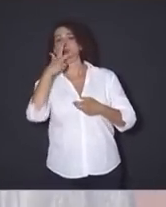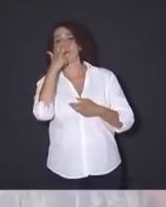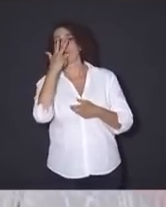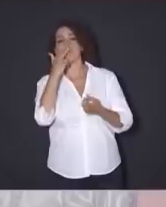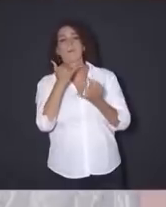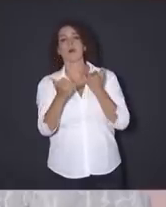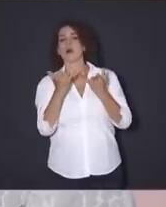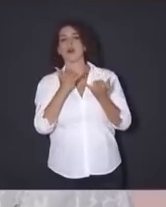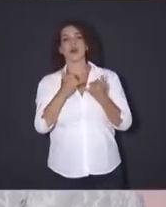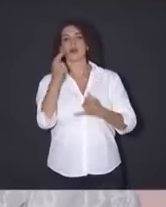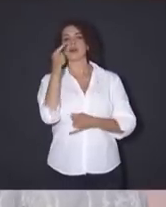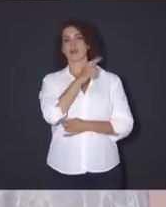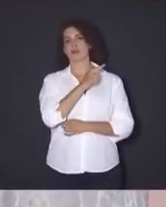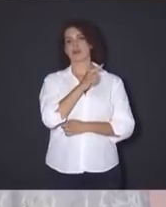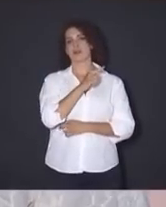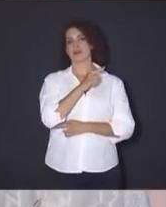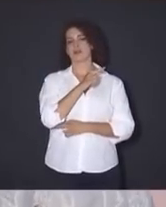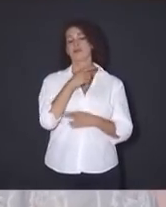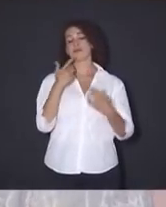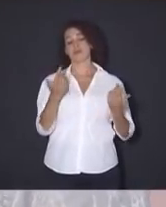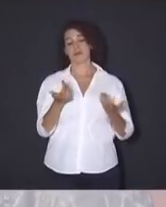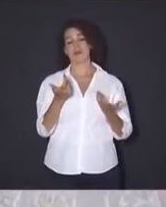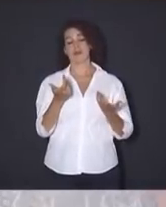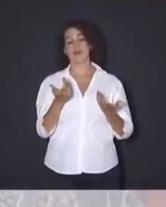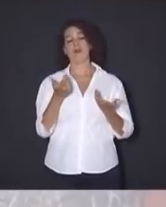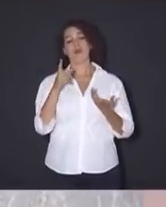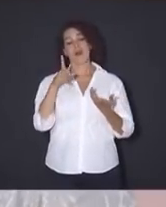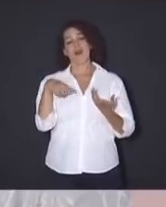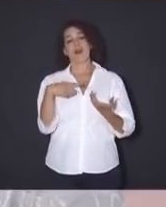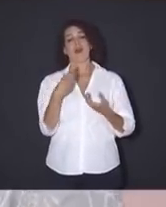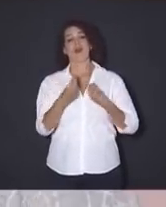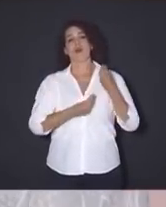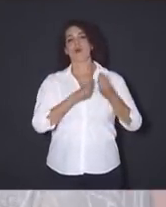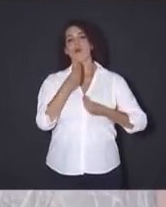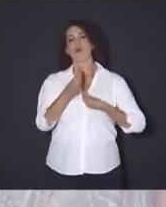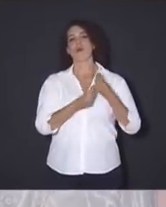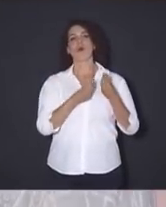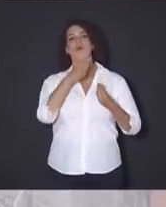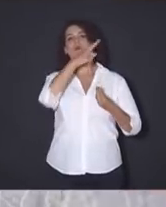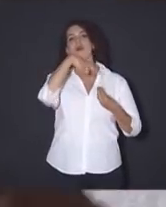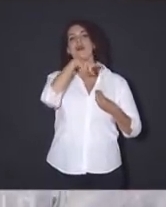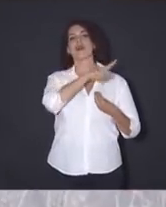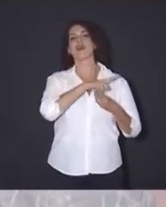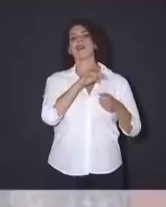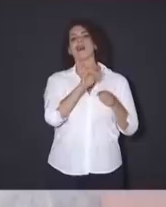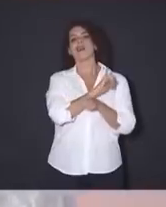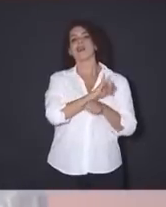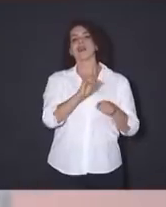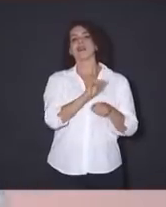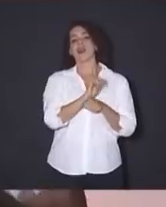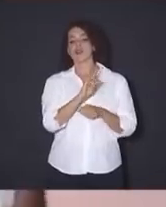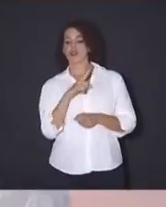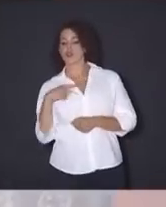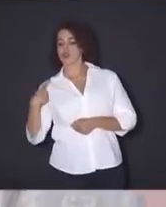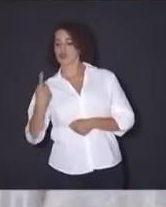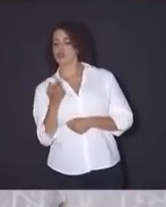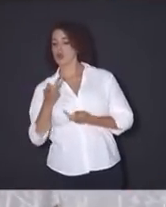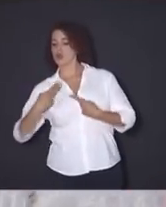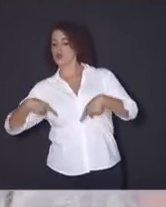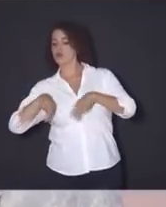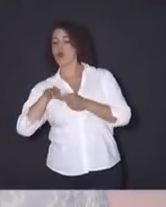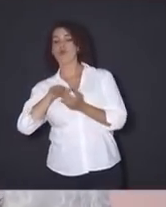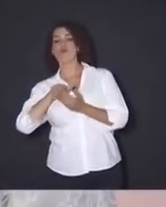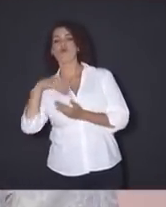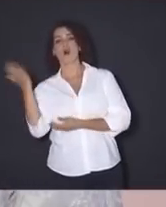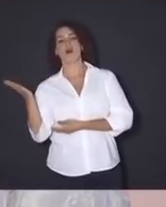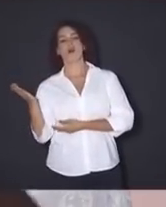sangue minha mas na verdade é a forma que foi encontrado nos deixado lá de fora então por isso que eu tenho chamado conclamado as